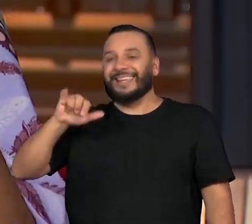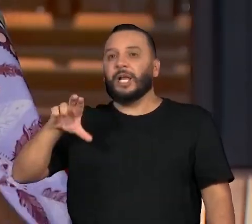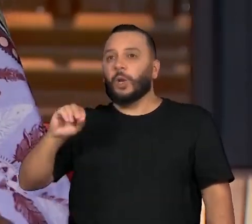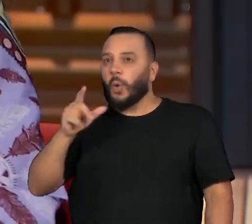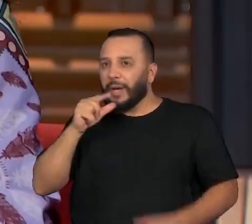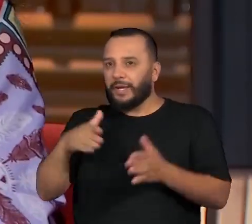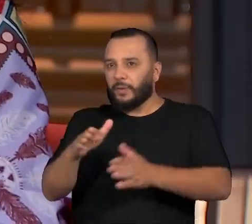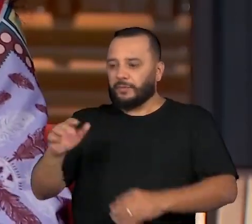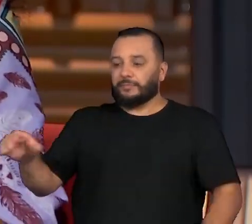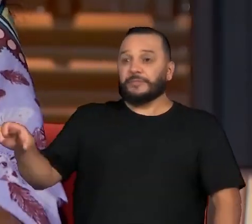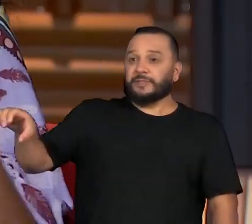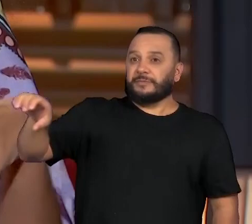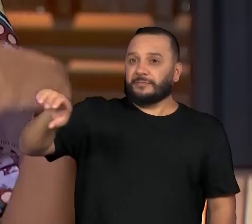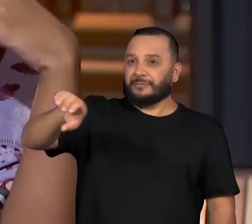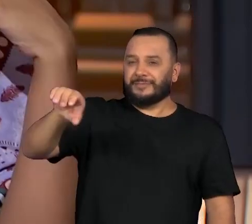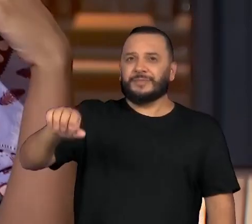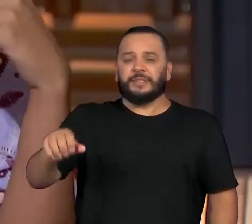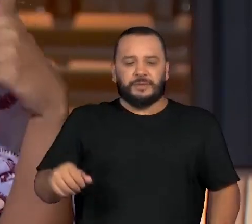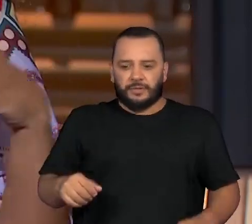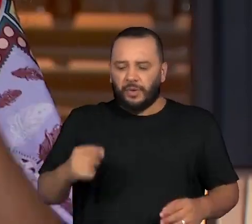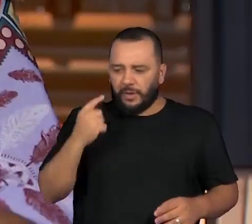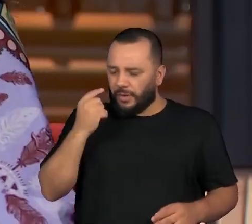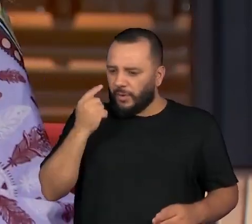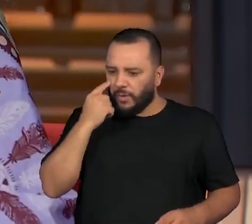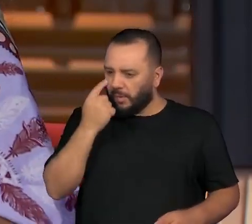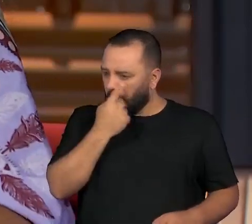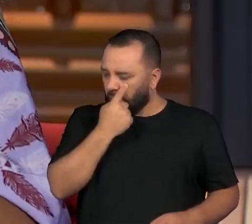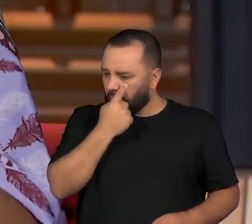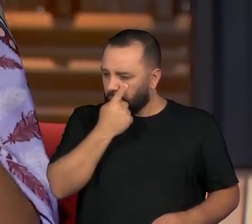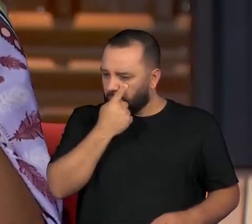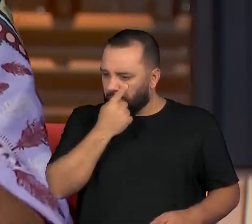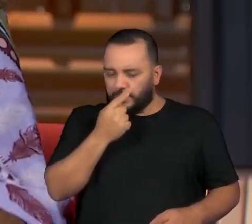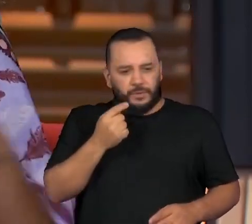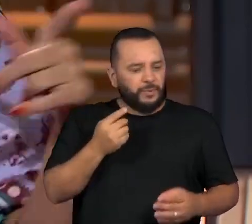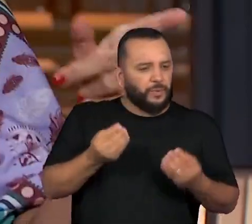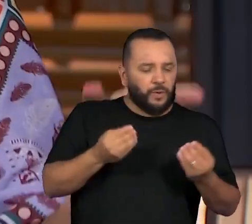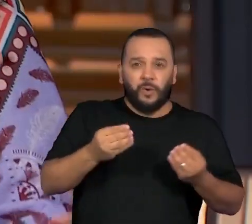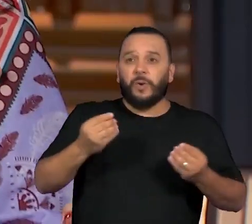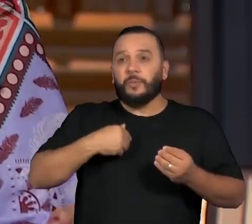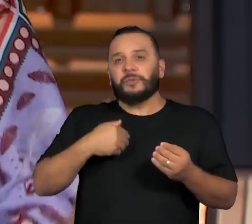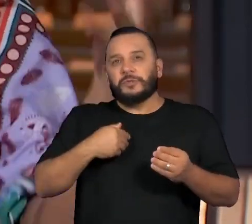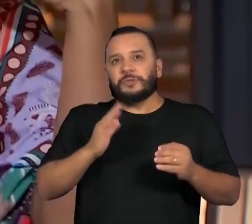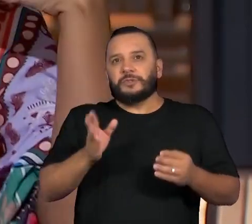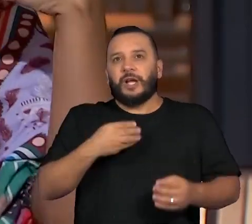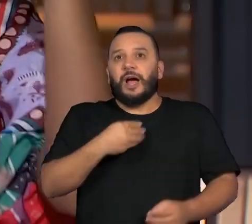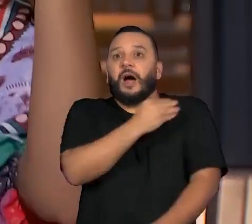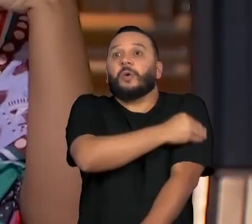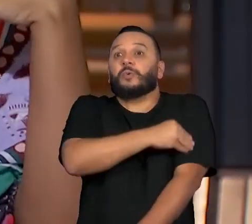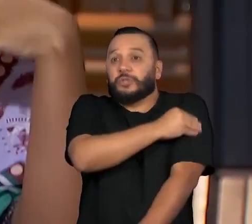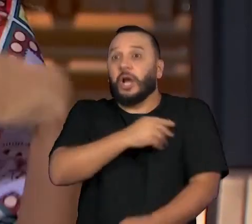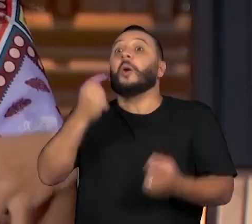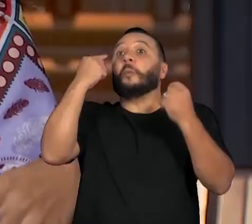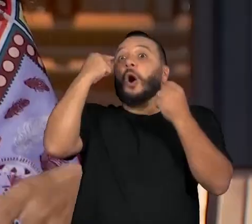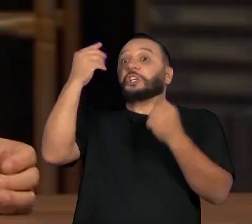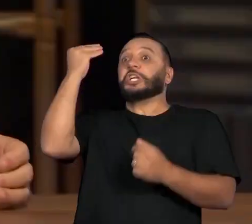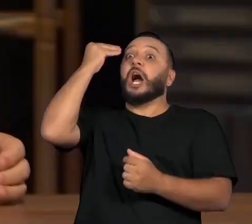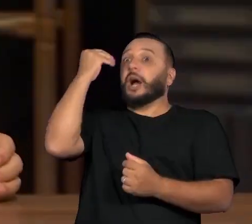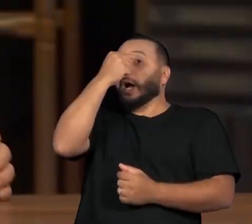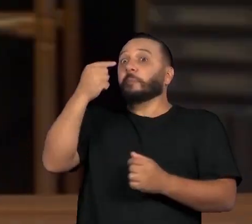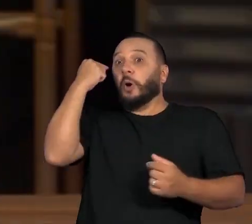Eu, porque tem os olhos. O que eu vou usar, gente? Usa o álcool em gel. Usa o álcool em gel. Aí o menino, pode tacar.